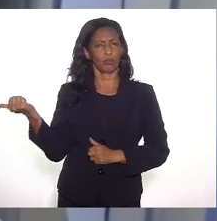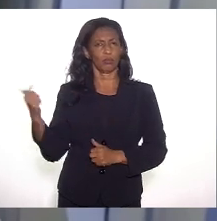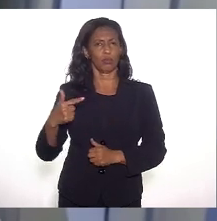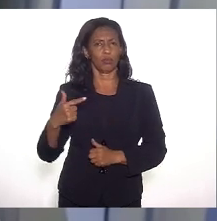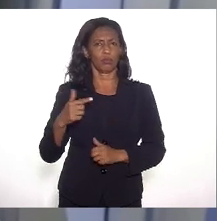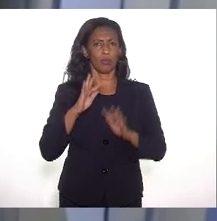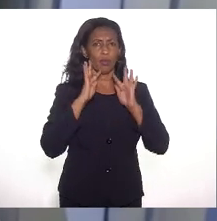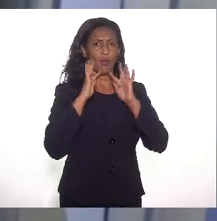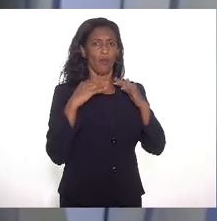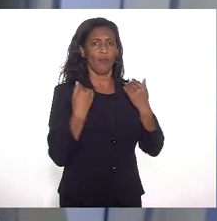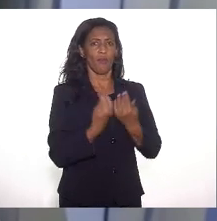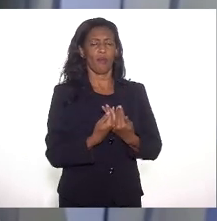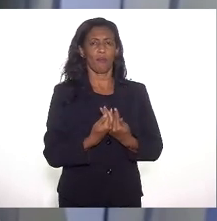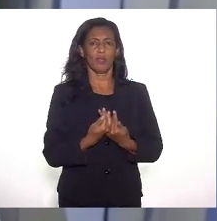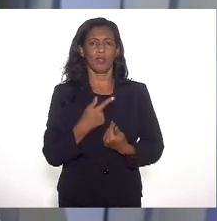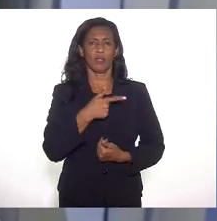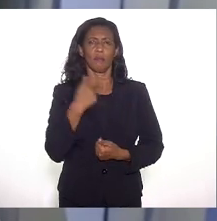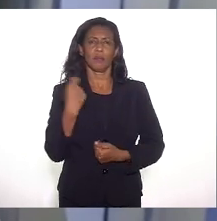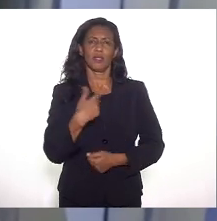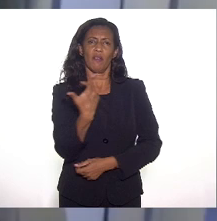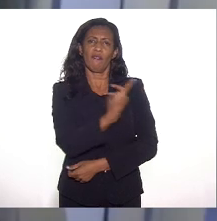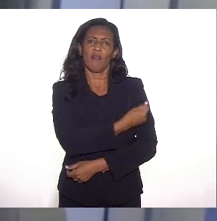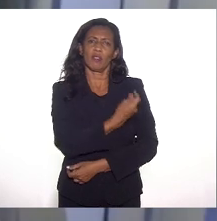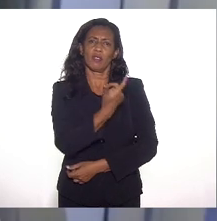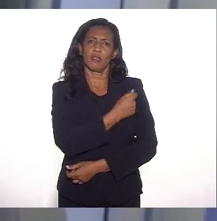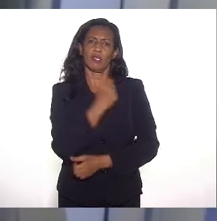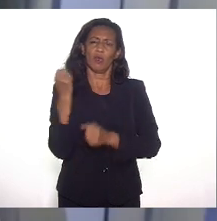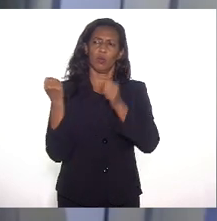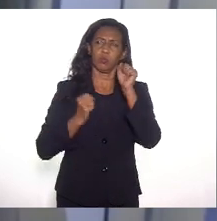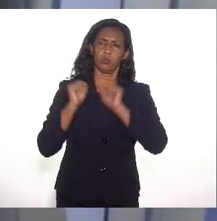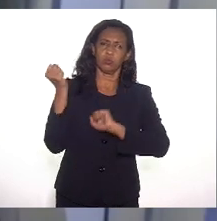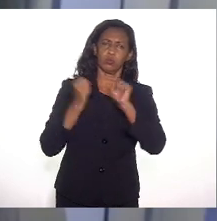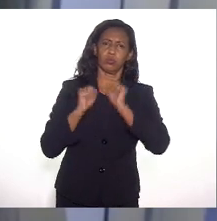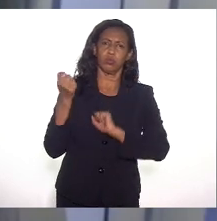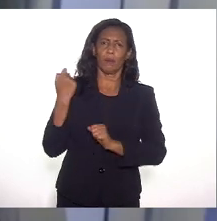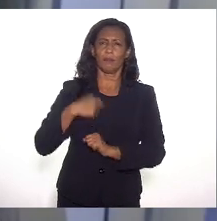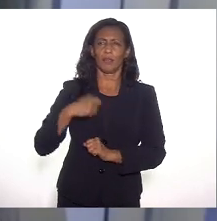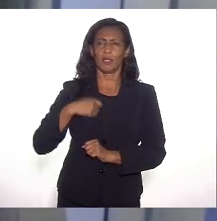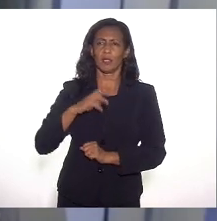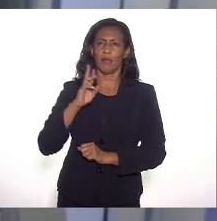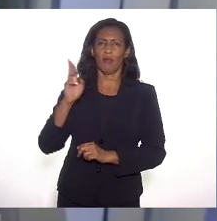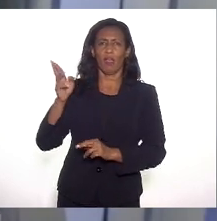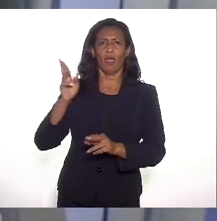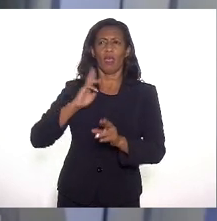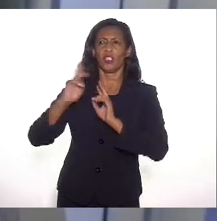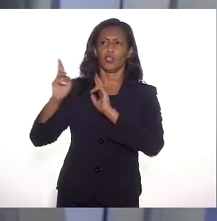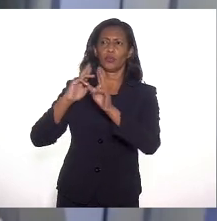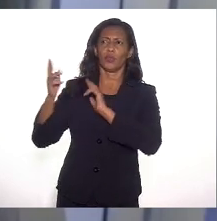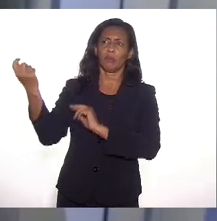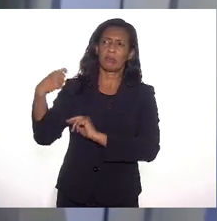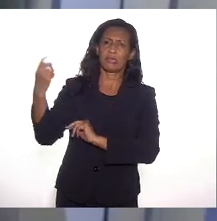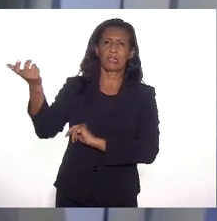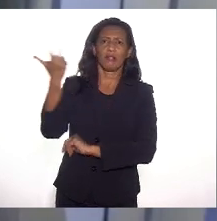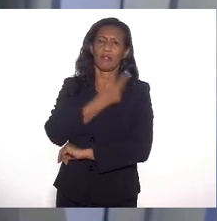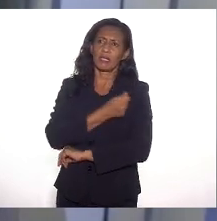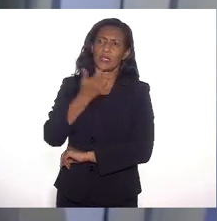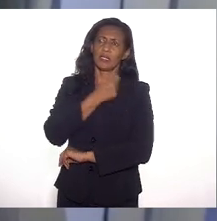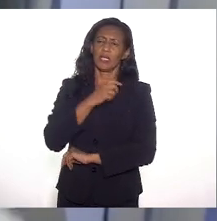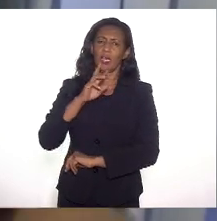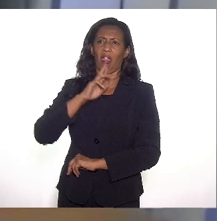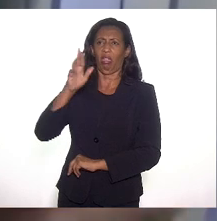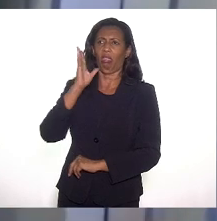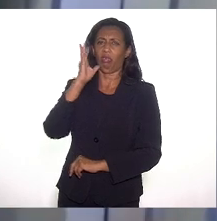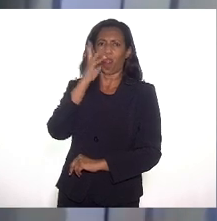aos fabricantes de vacina, quando estava em questão, quando estava em jogo a imunização da nossa população. Então, eu queria